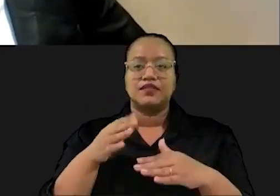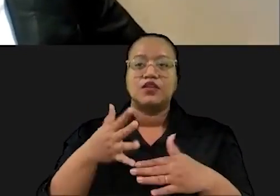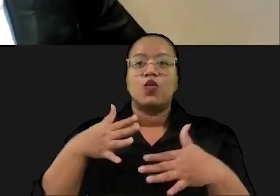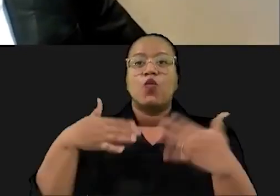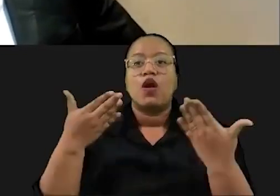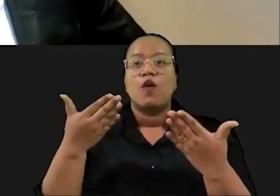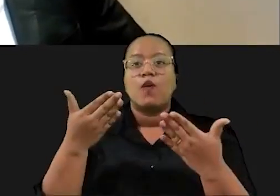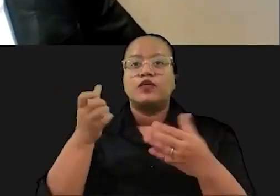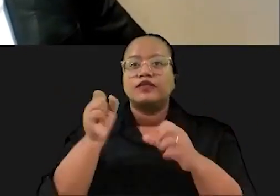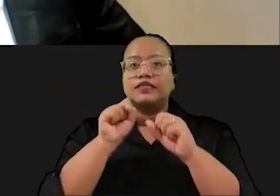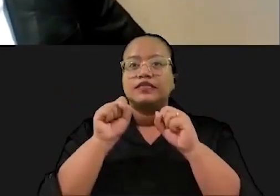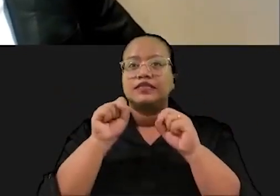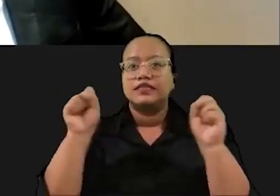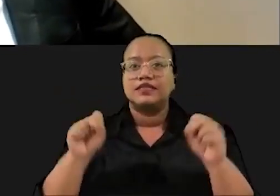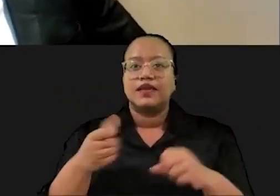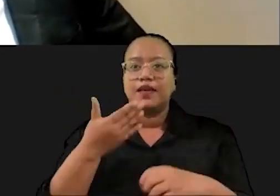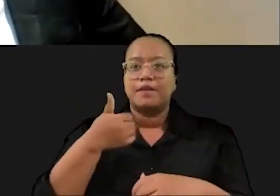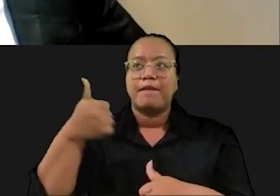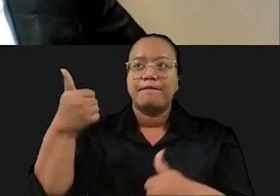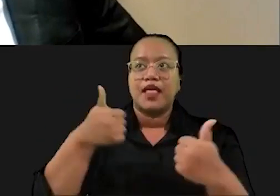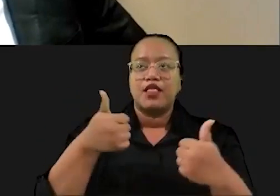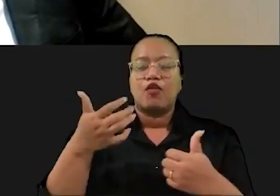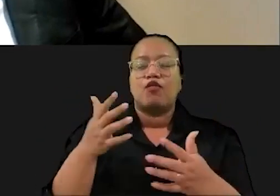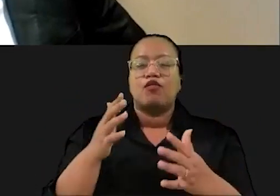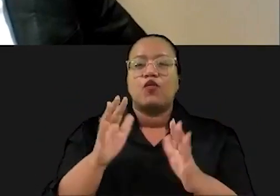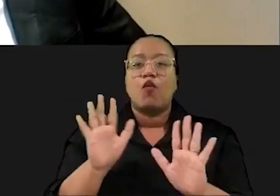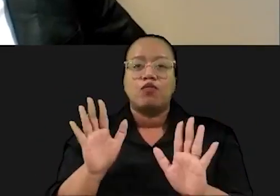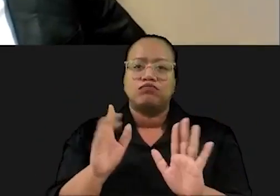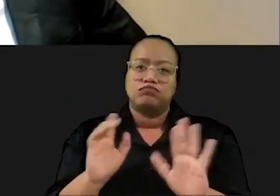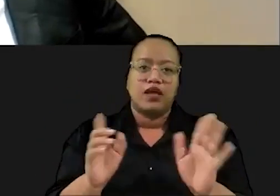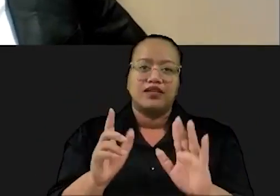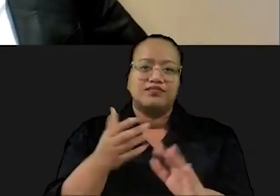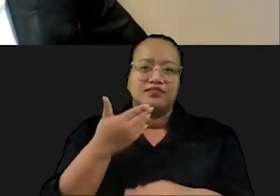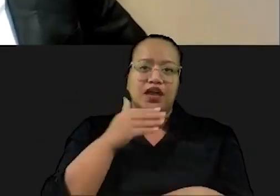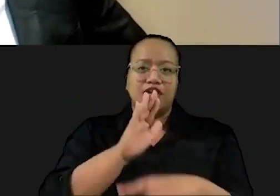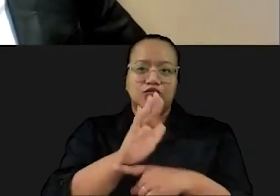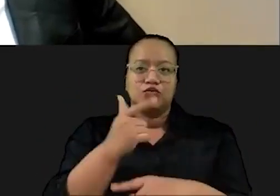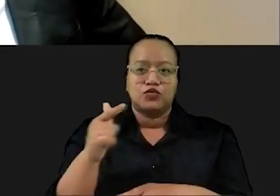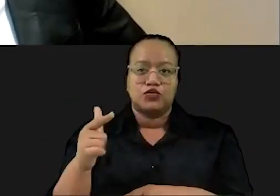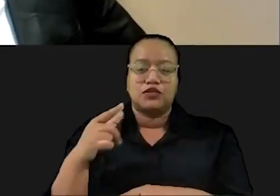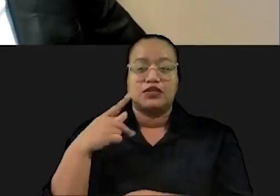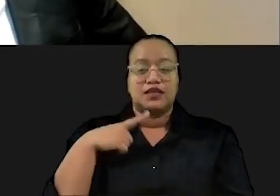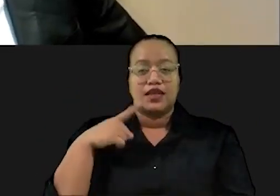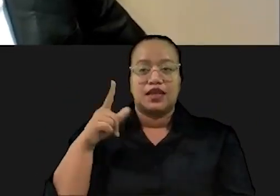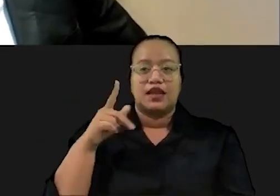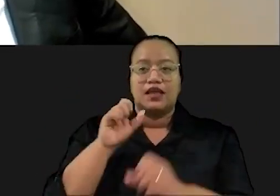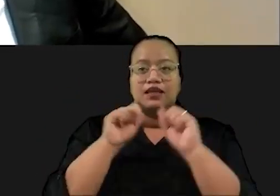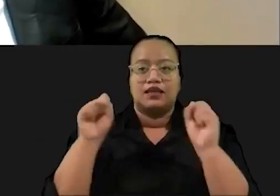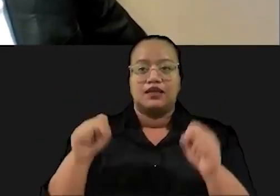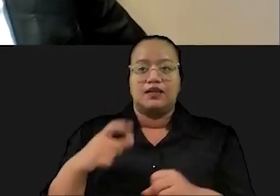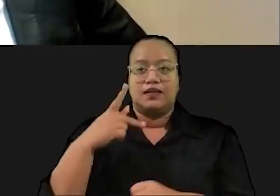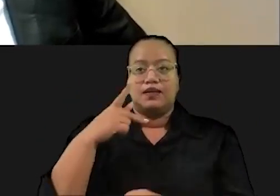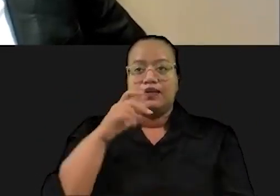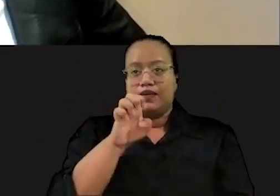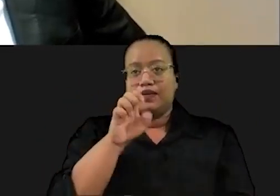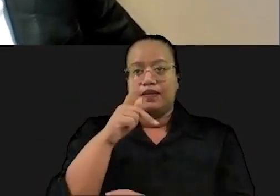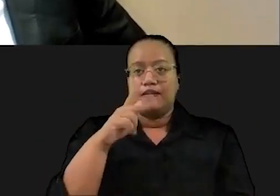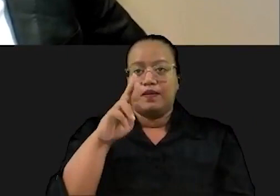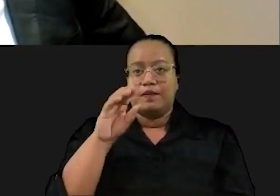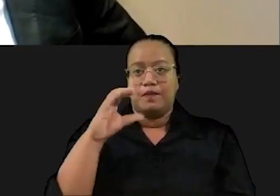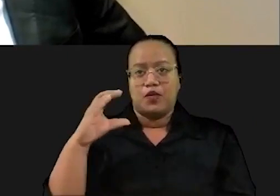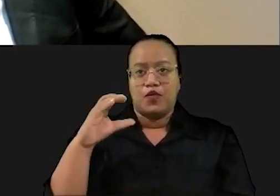isso pouco ajuda, porque, por exemplo, eu tenho usado o EPROC lá na TNU, e o EPROC é um sistema excelente. Tem muitas coisas